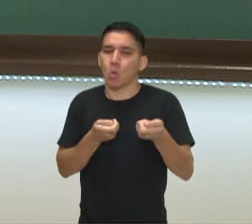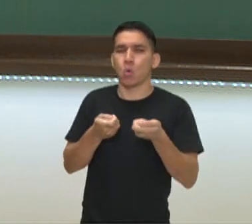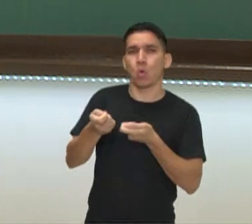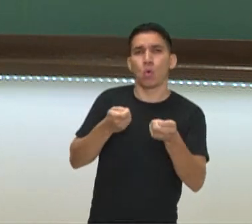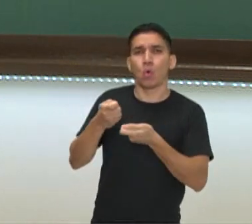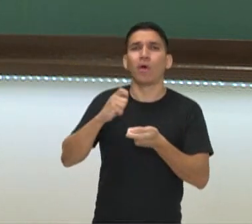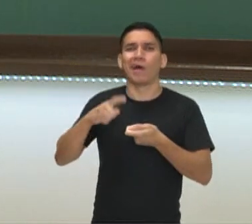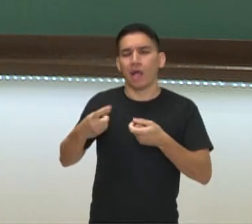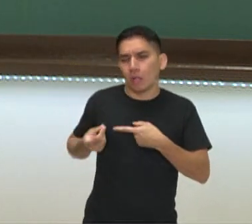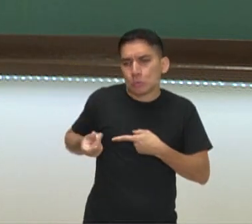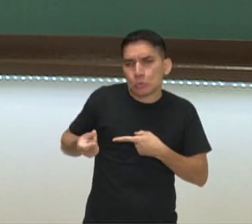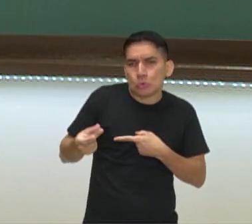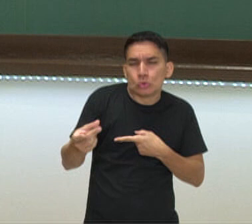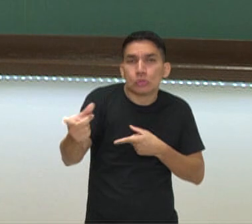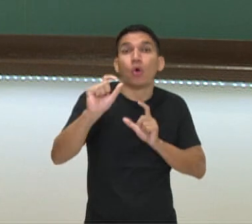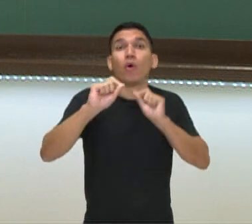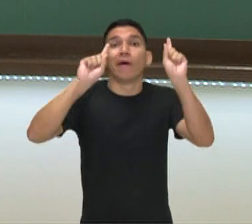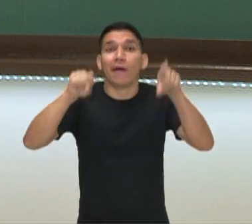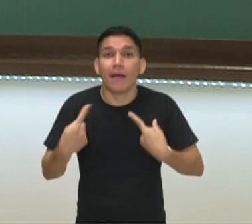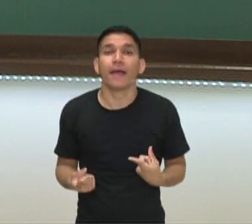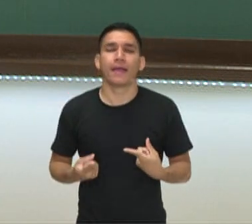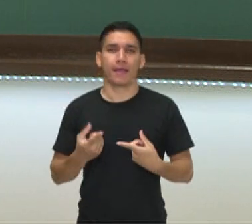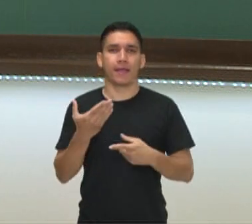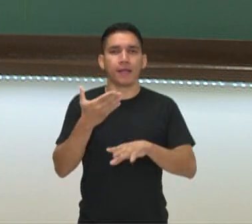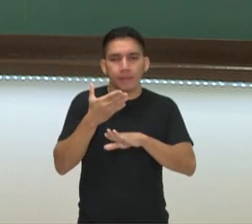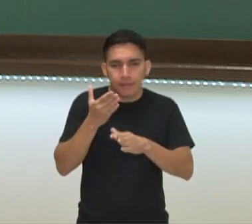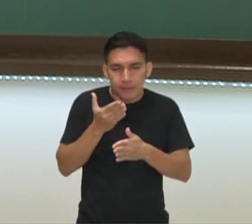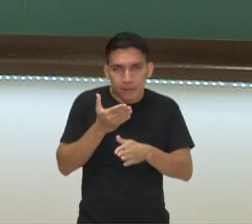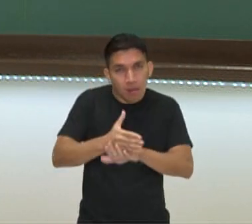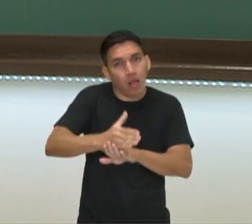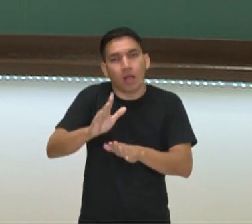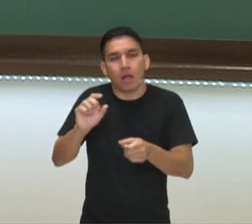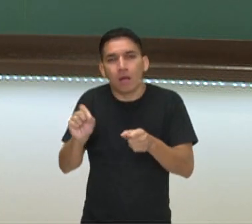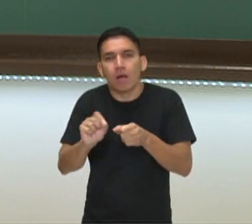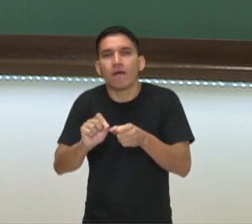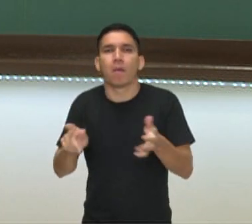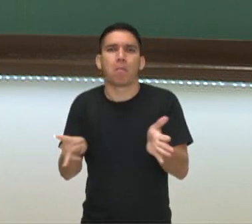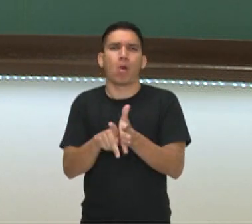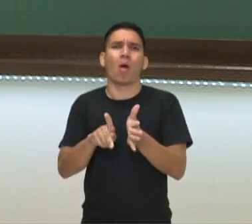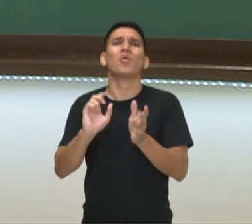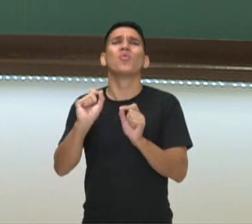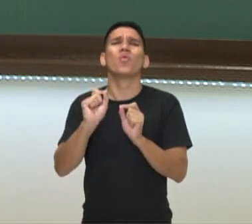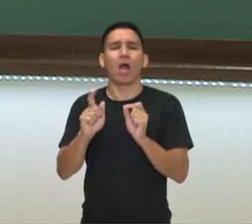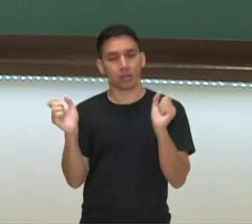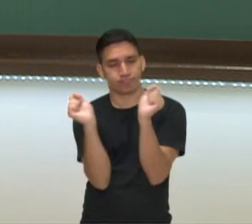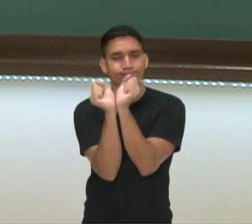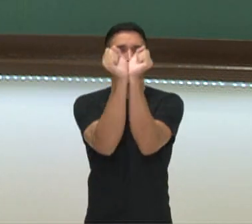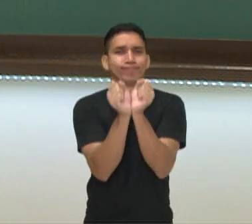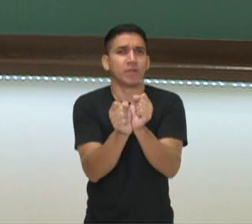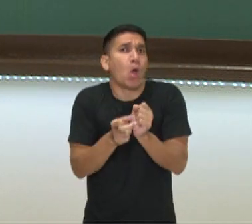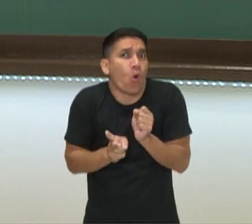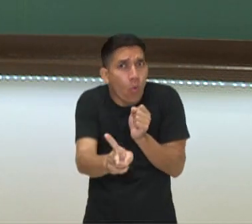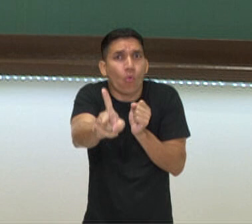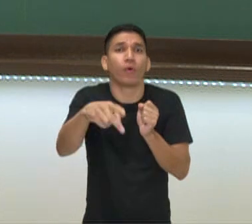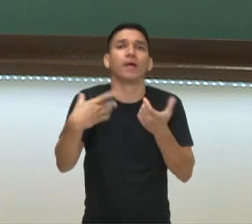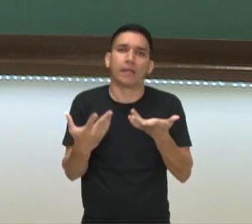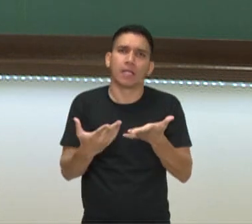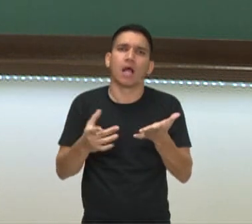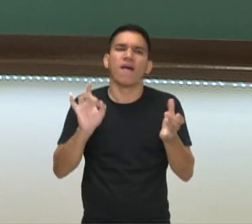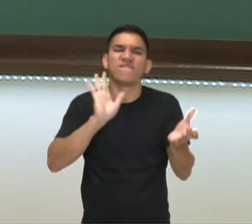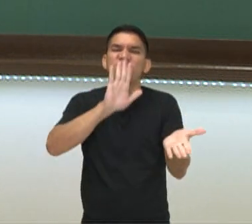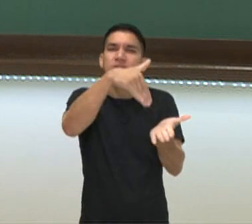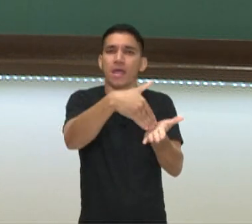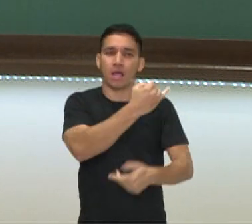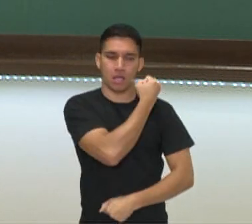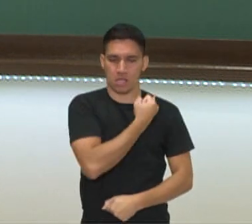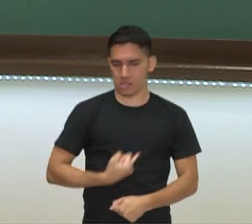muito longínqua, que foi a prática de um país escravocrata, né? A escravidão, né, ainda que rompida no final do